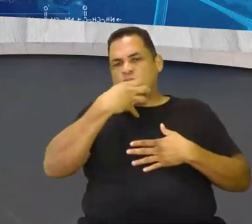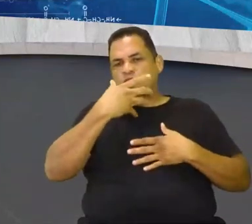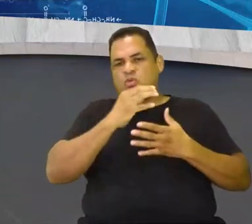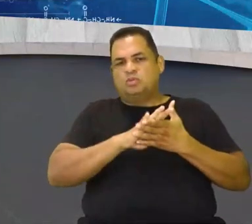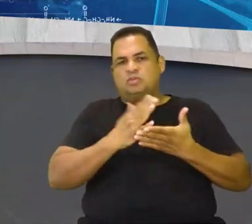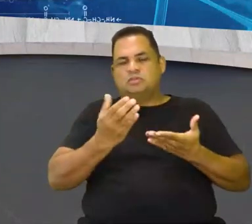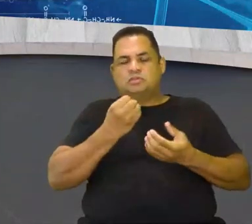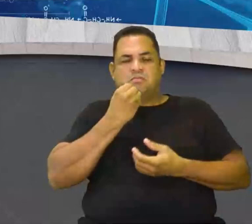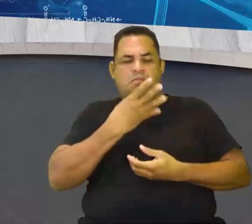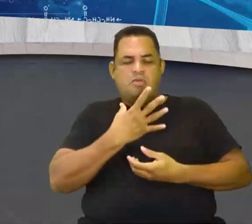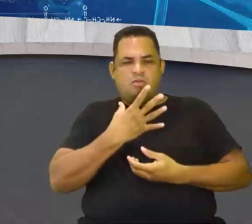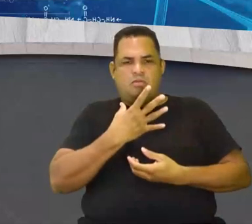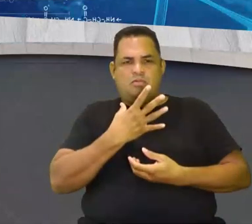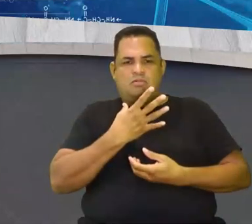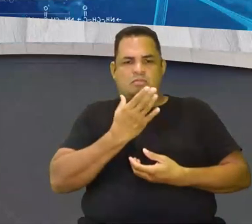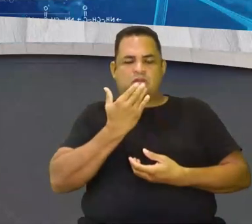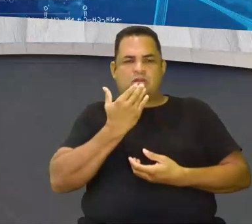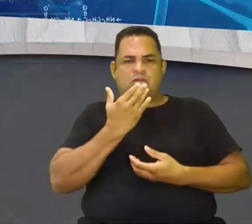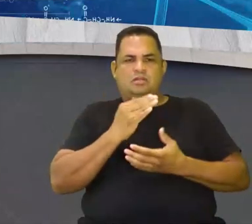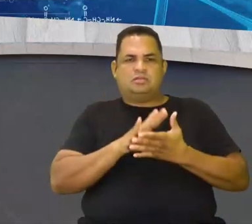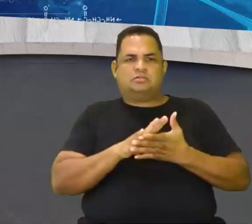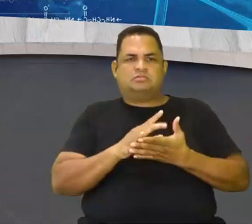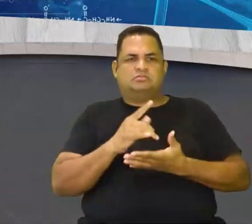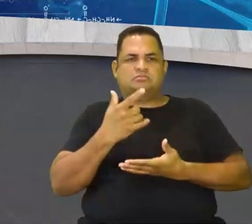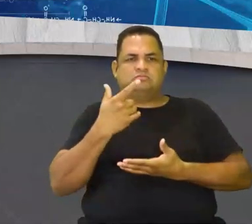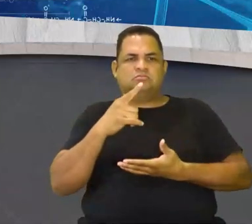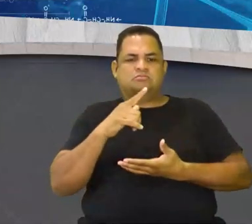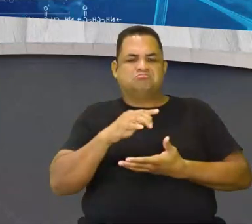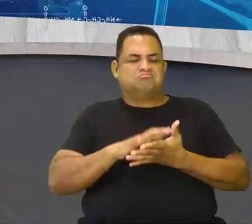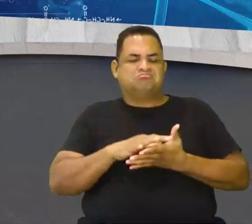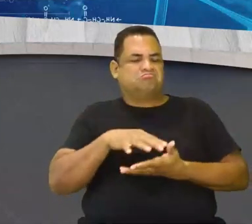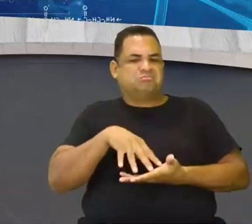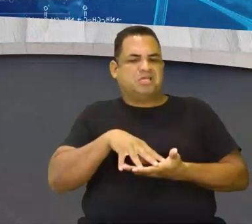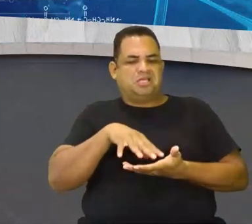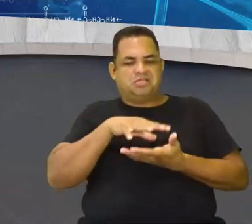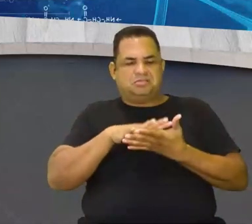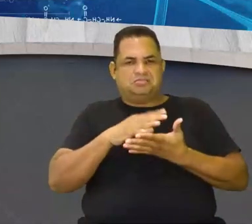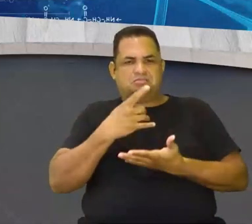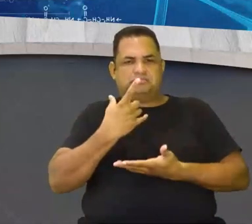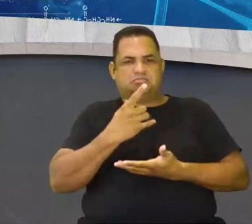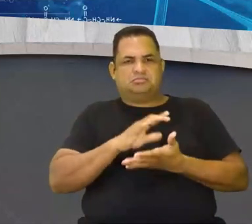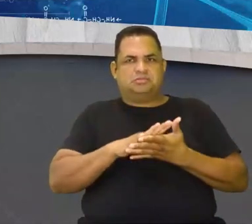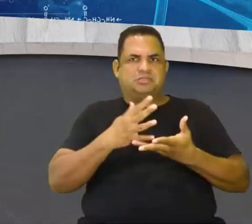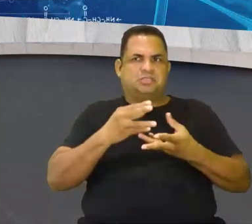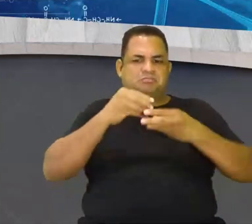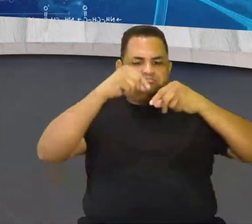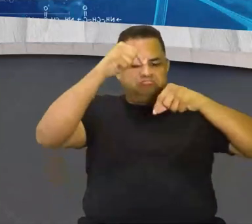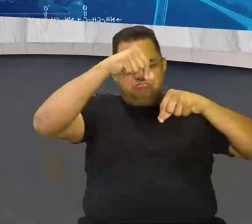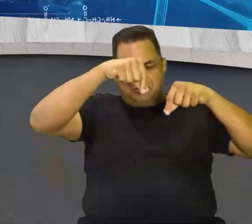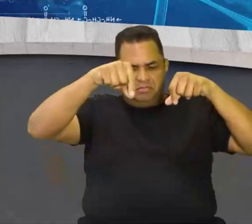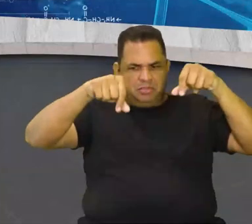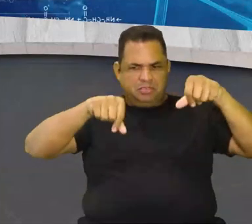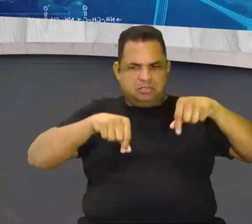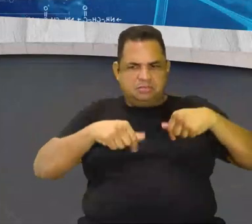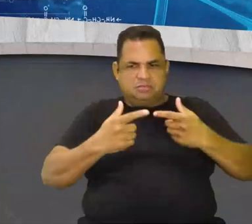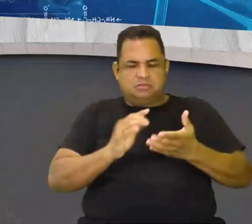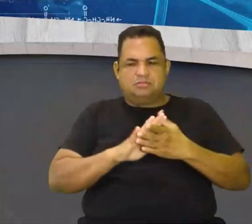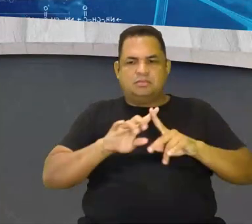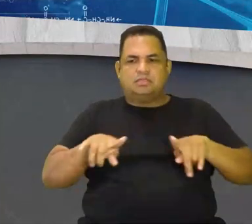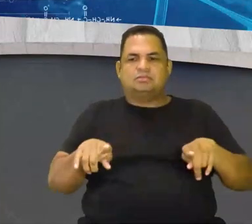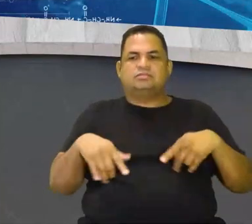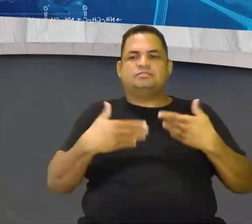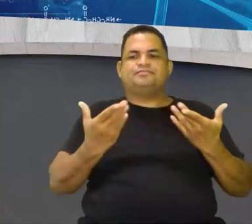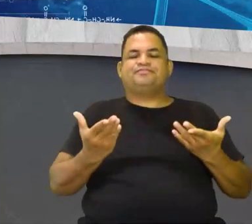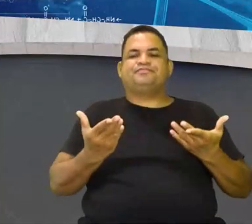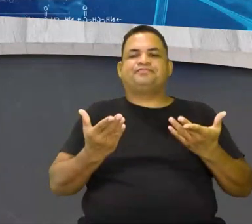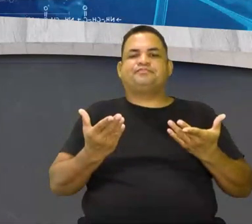está em condição normal, automaticamente ele não está exalando odor, a não ser um tempero que você coloca, etc. Mas